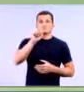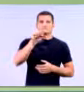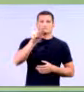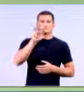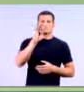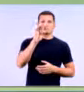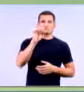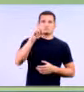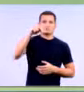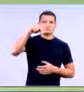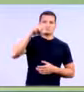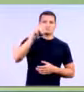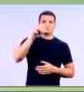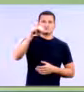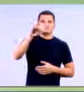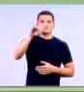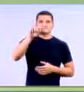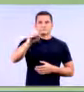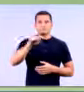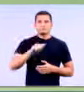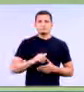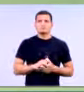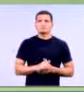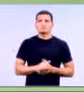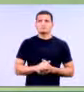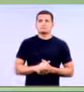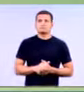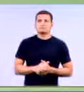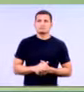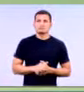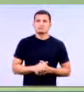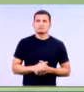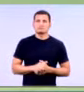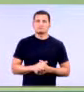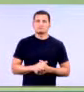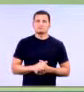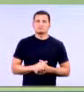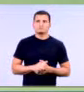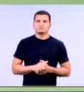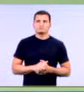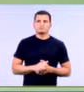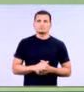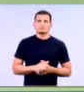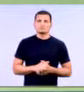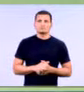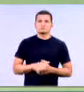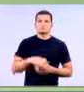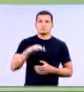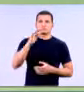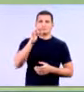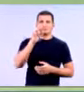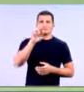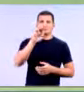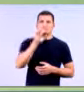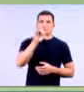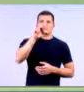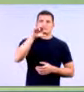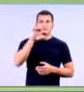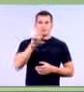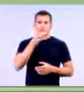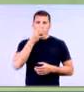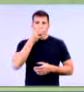professora? Falamos da interação, da cooperação e a autonomia. A autonomia ela é bem definida por Paulo Freire, no seu